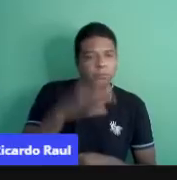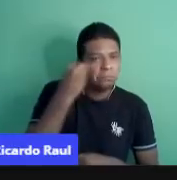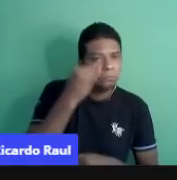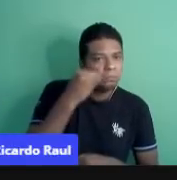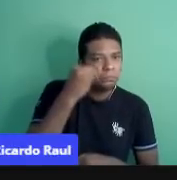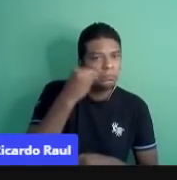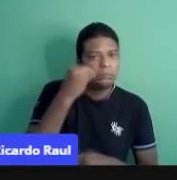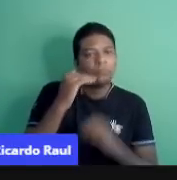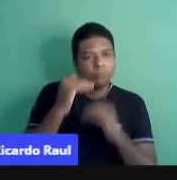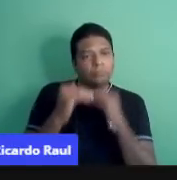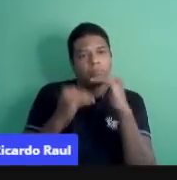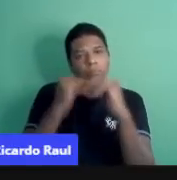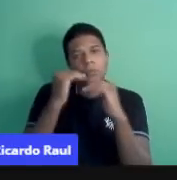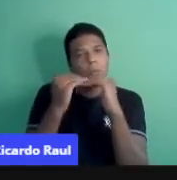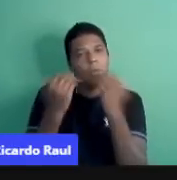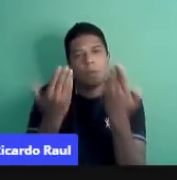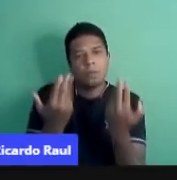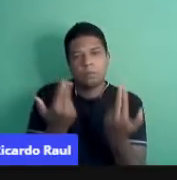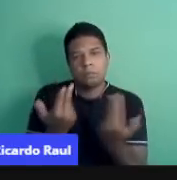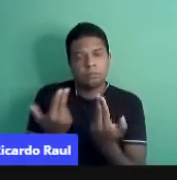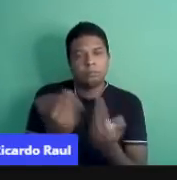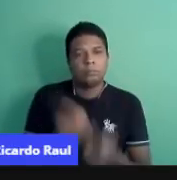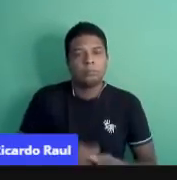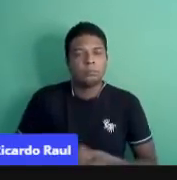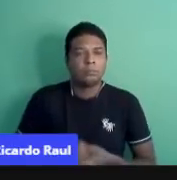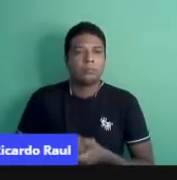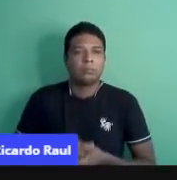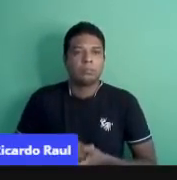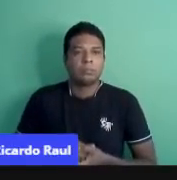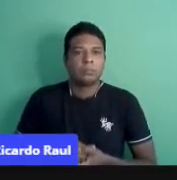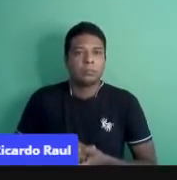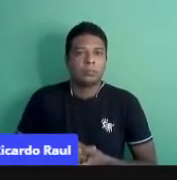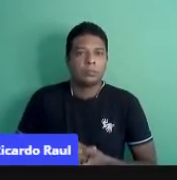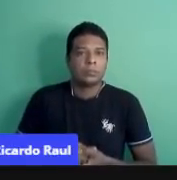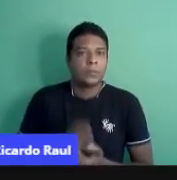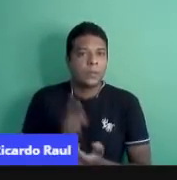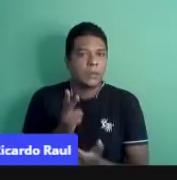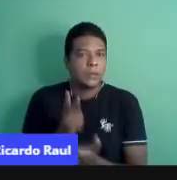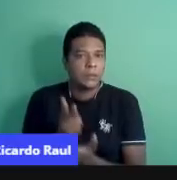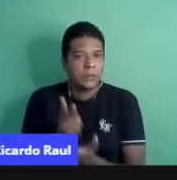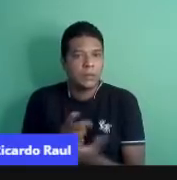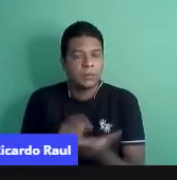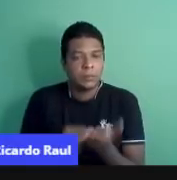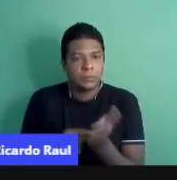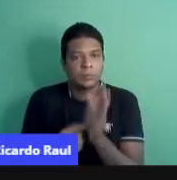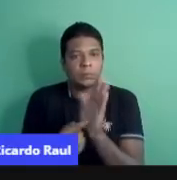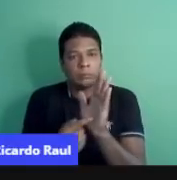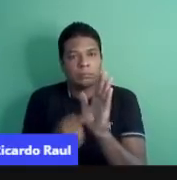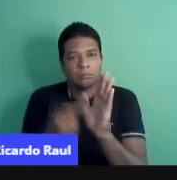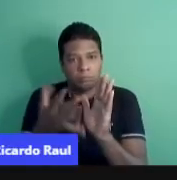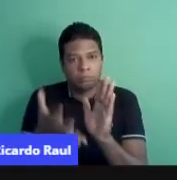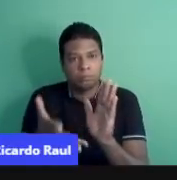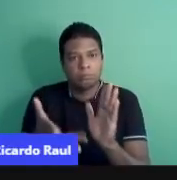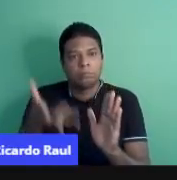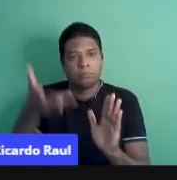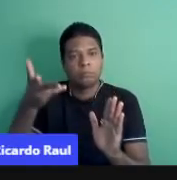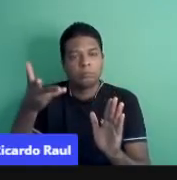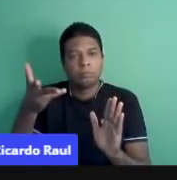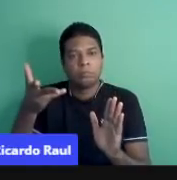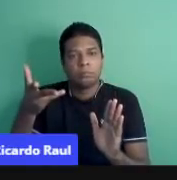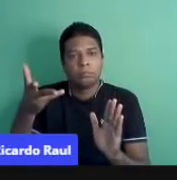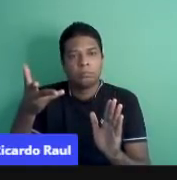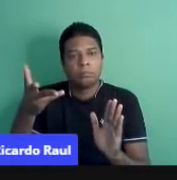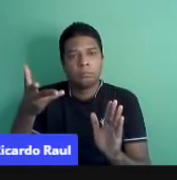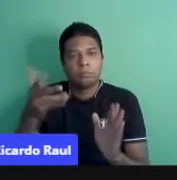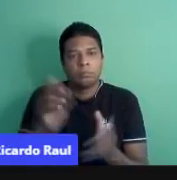ser desenvolvido da mesma forma, certo? Então, sempre que aparece uma habilidade, ela vai aparecer a